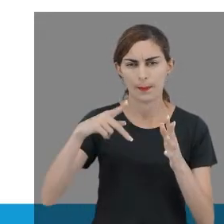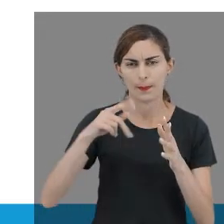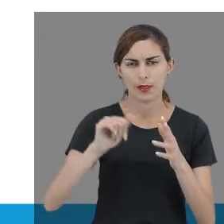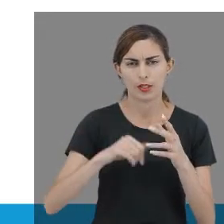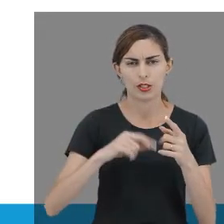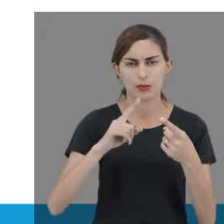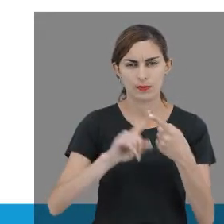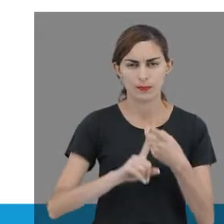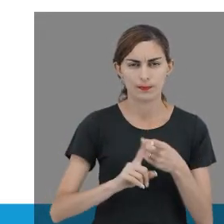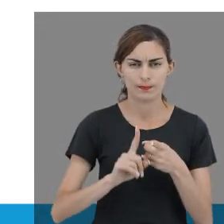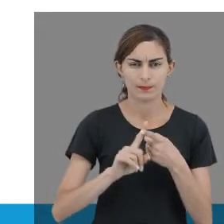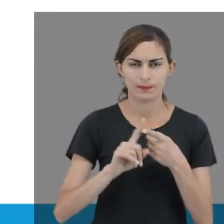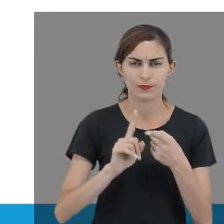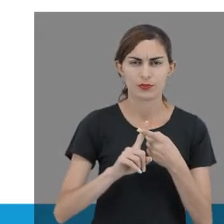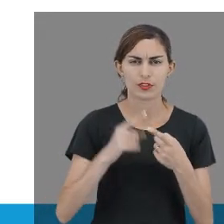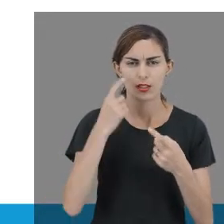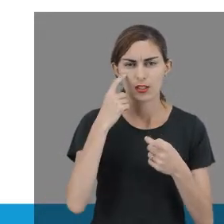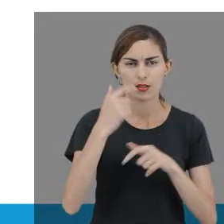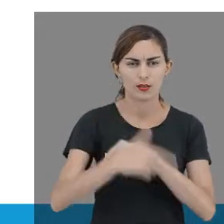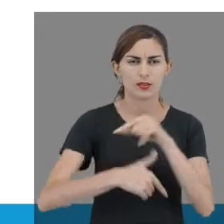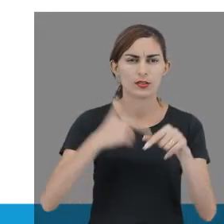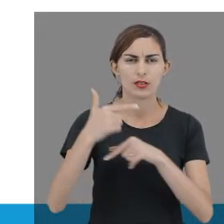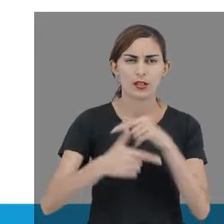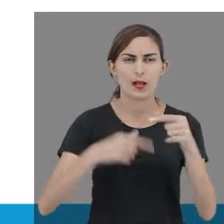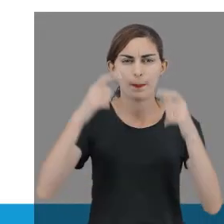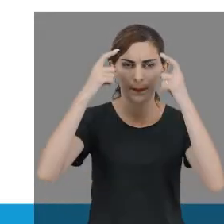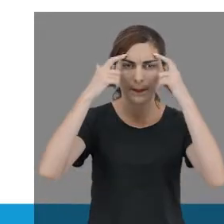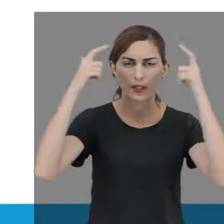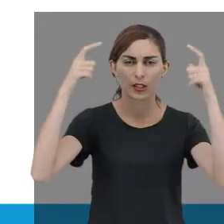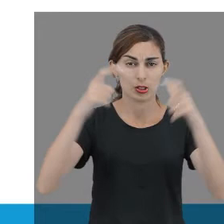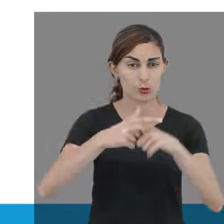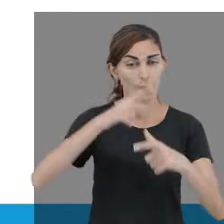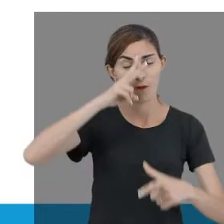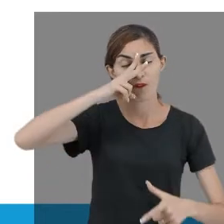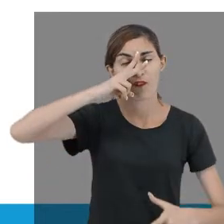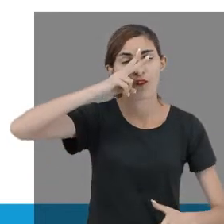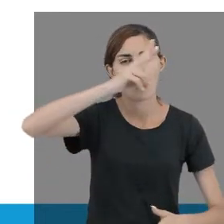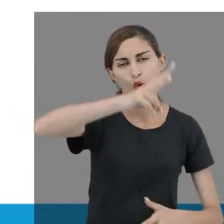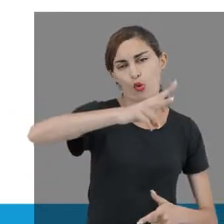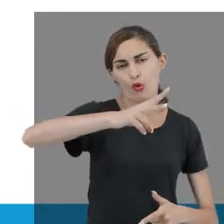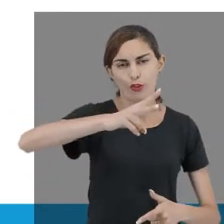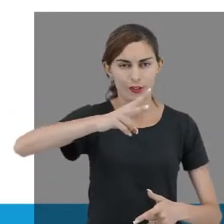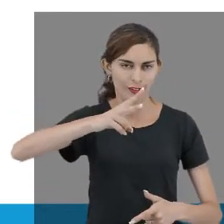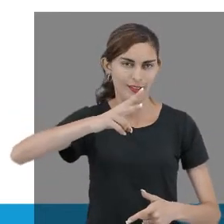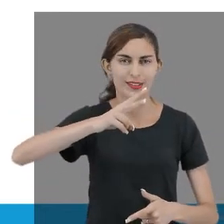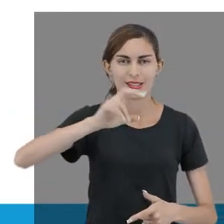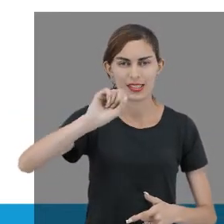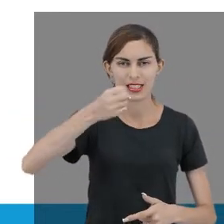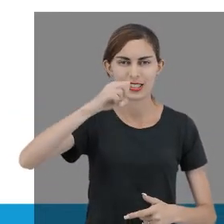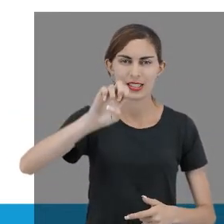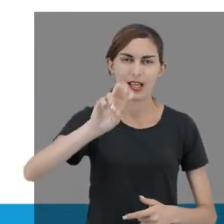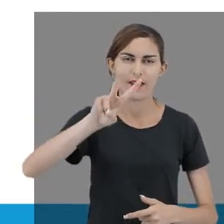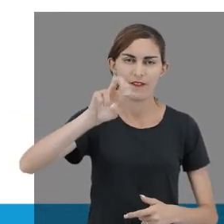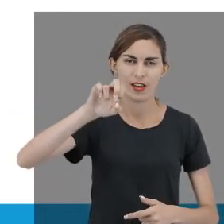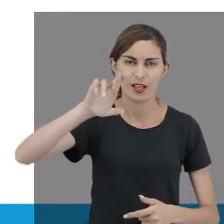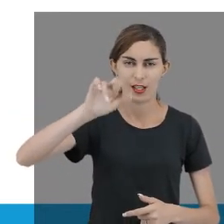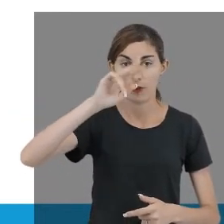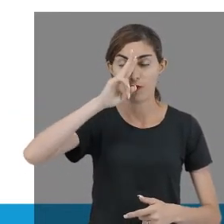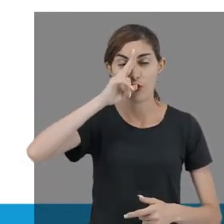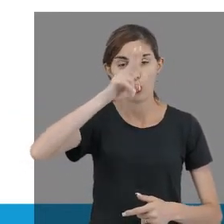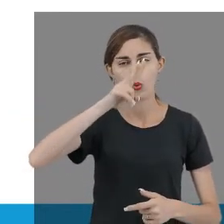Ou seja, no SINASC, ele trabalha com a microcefalia severa, uma microcefalia mais grave,